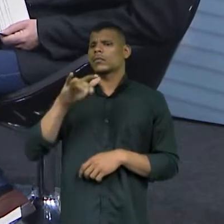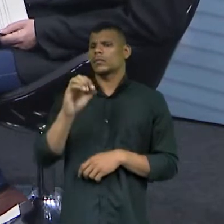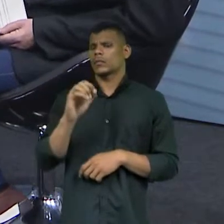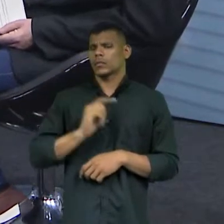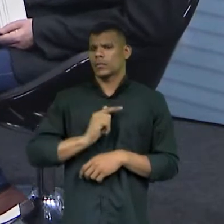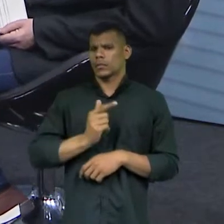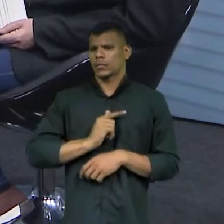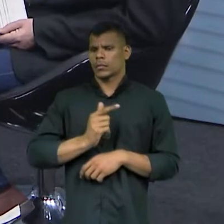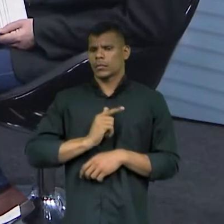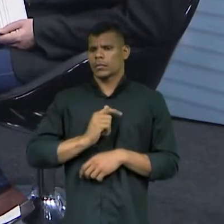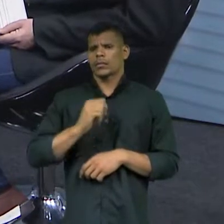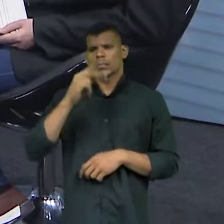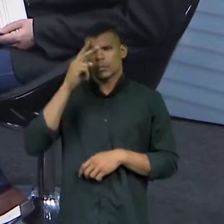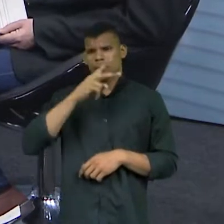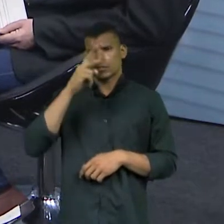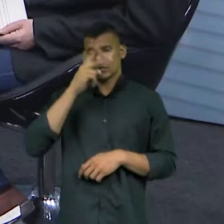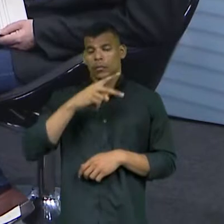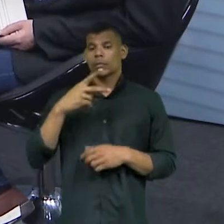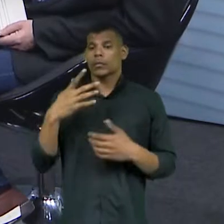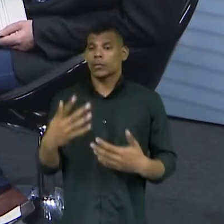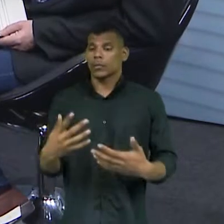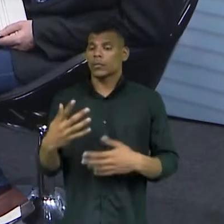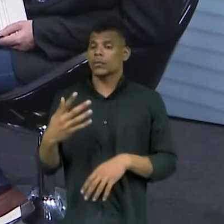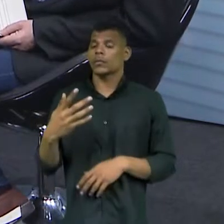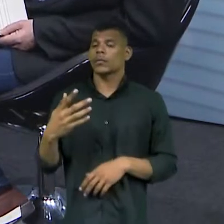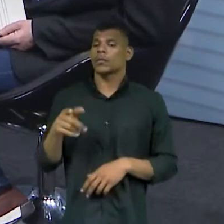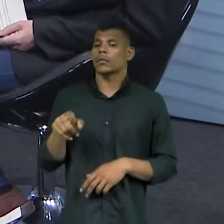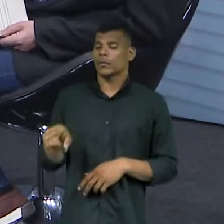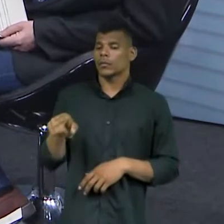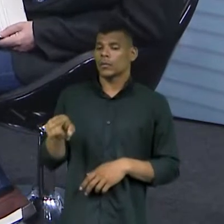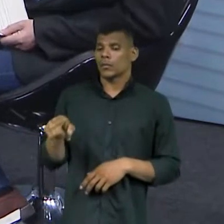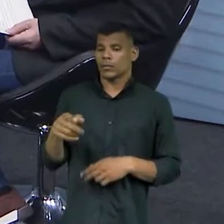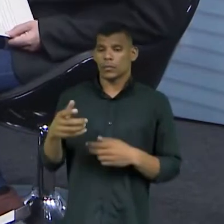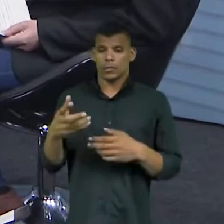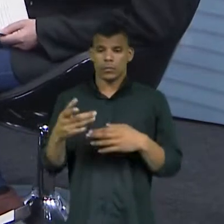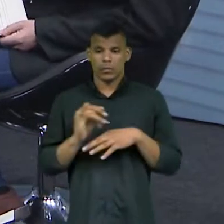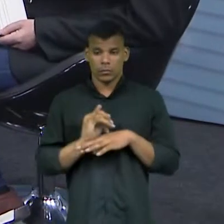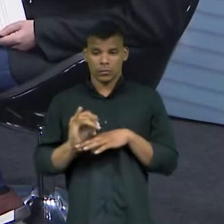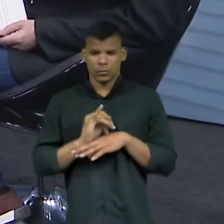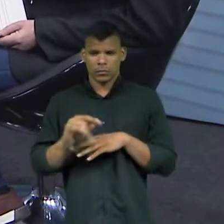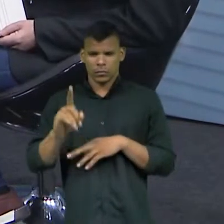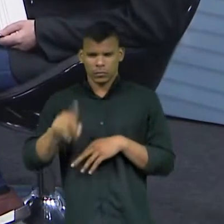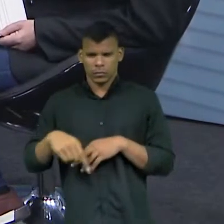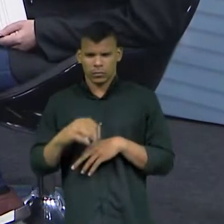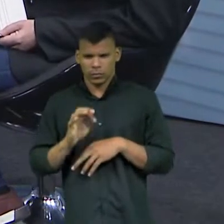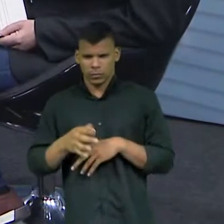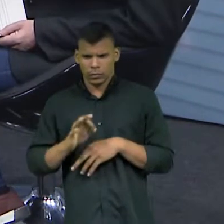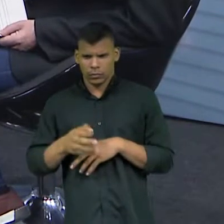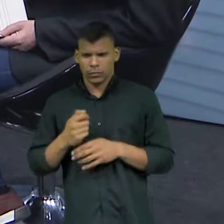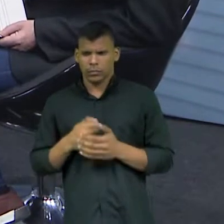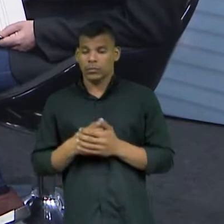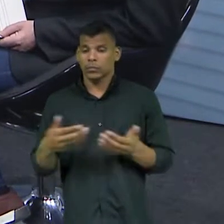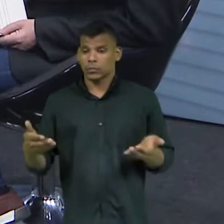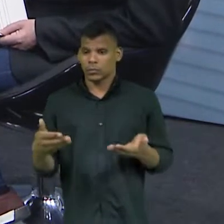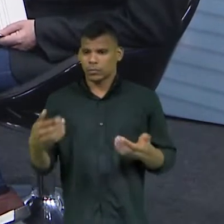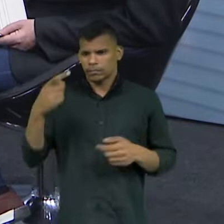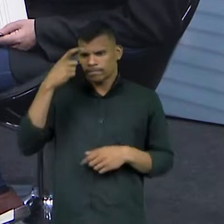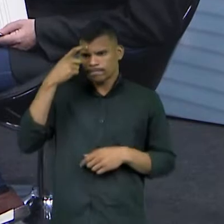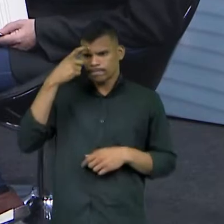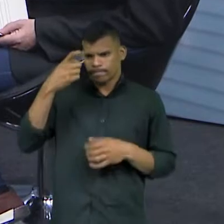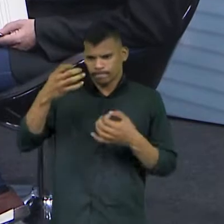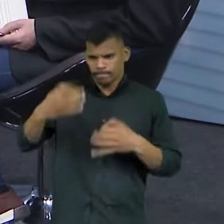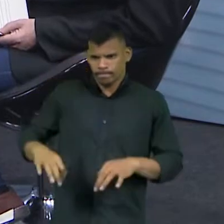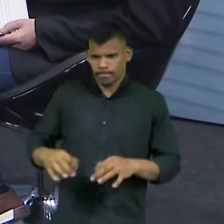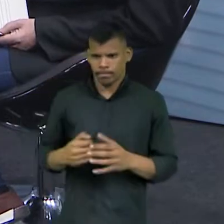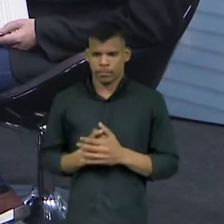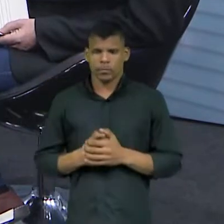terminou fazendo no governo dele. E ele é ali por essa estratégia, né, que hoje se sabe que foi correta, né,